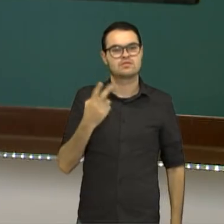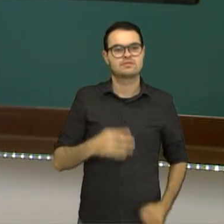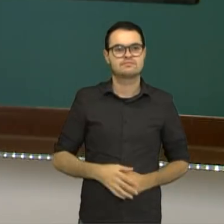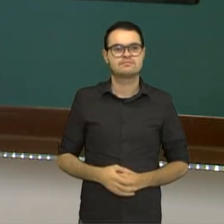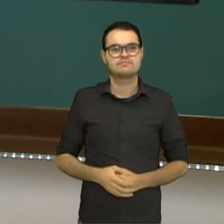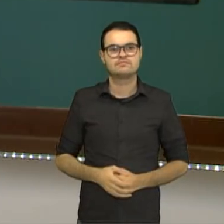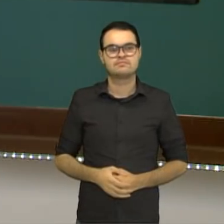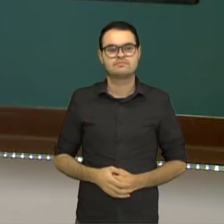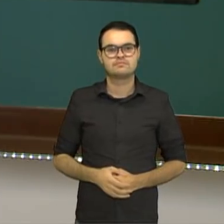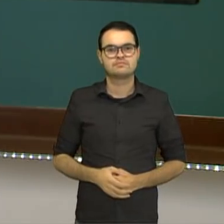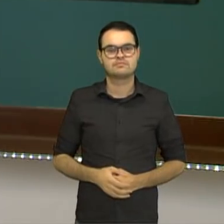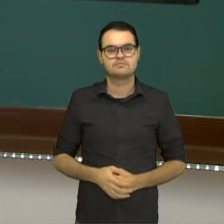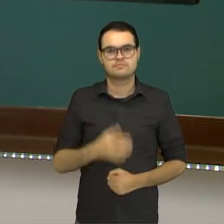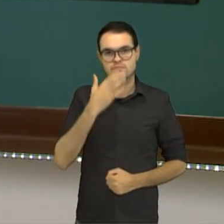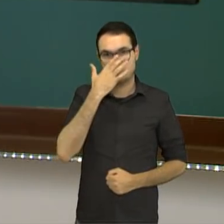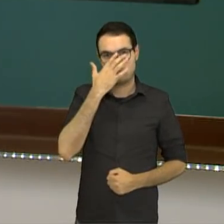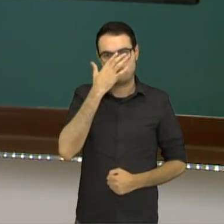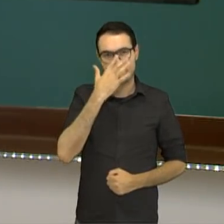bem.